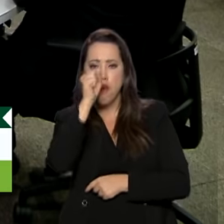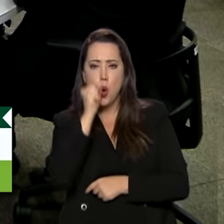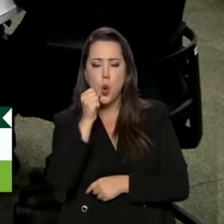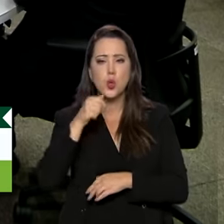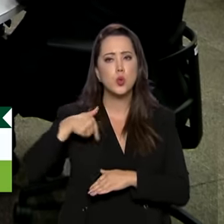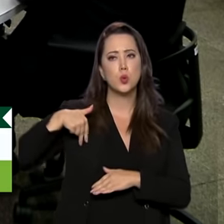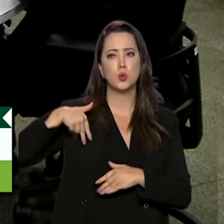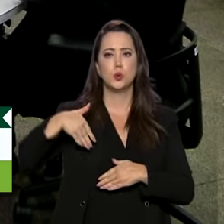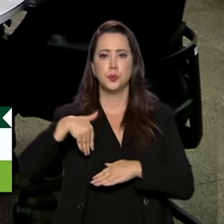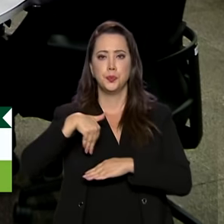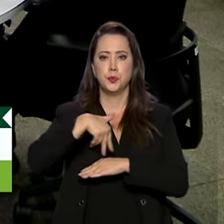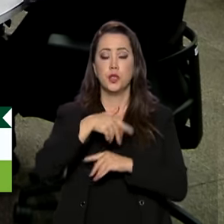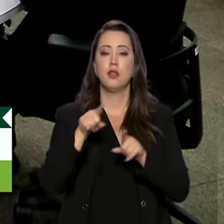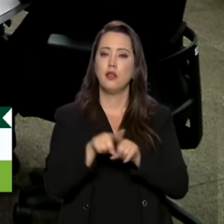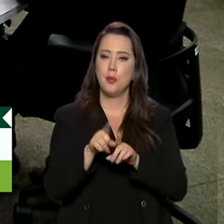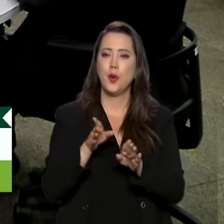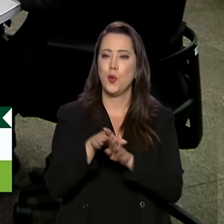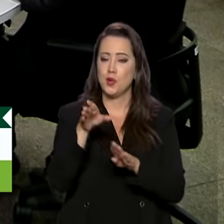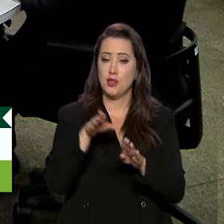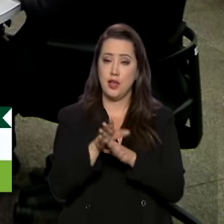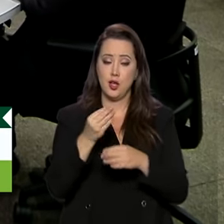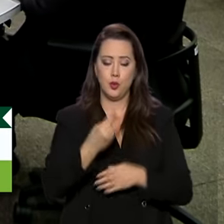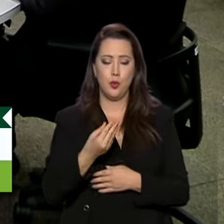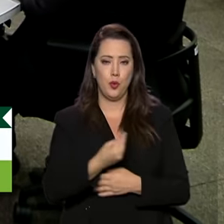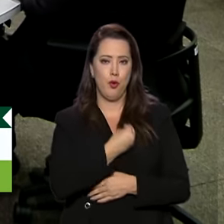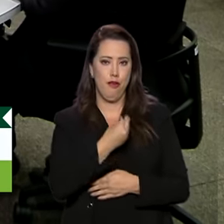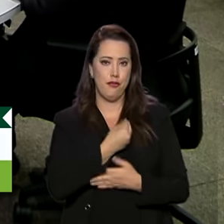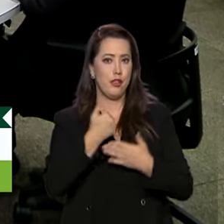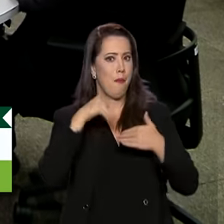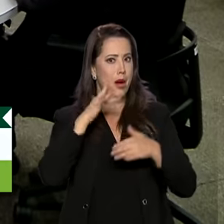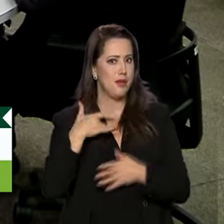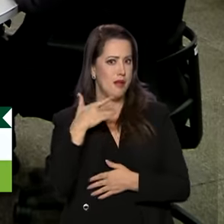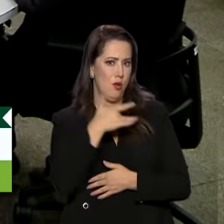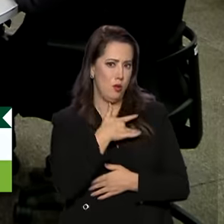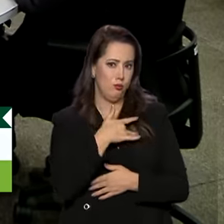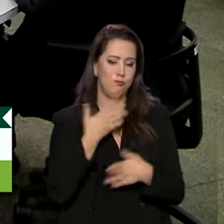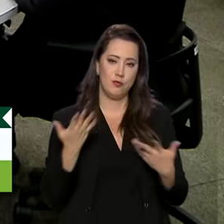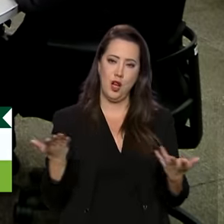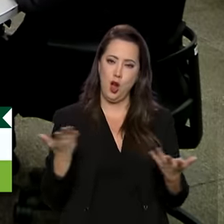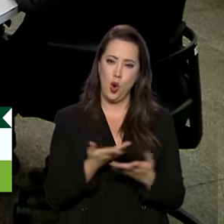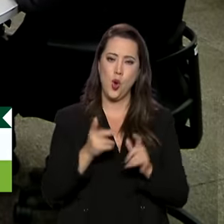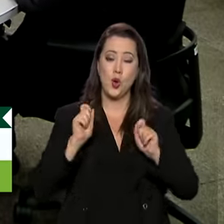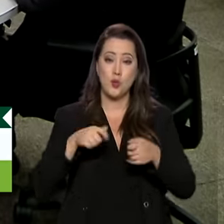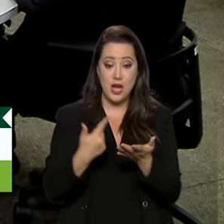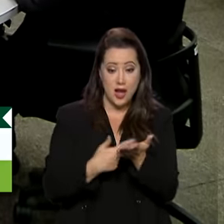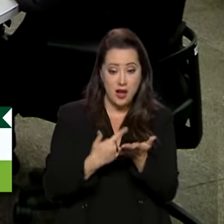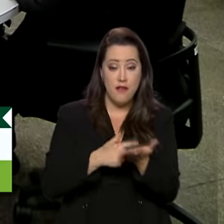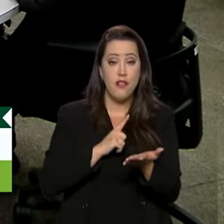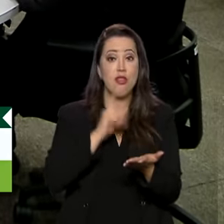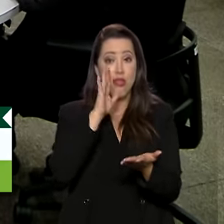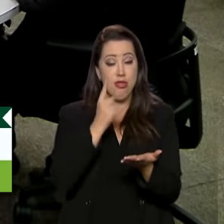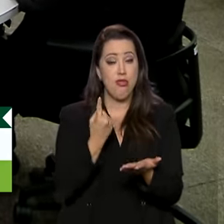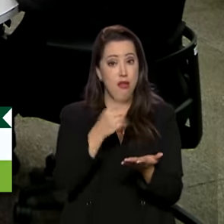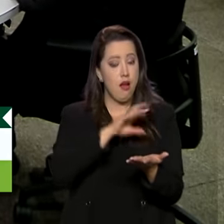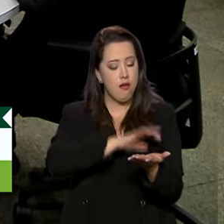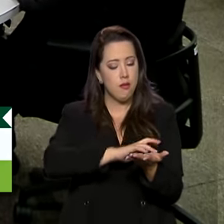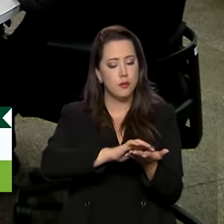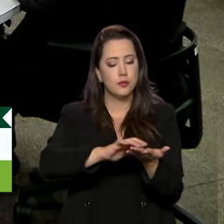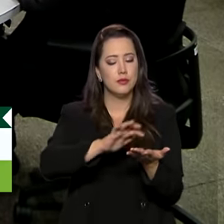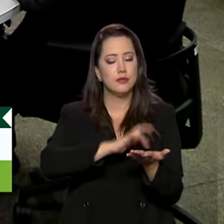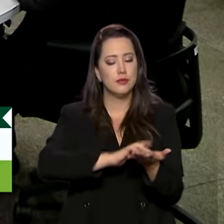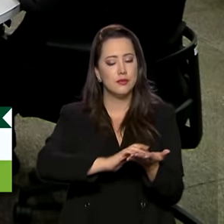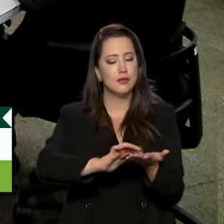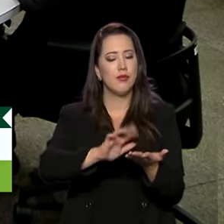para um estilo de vida mais e agora a publicação ganhou uma versão em Braille o sistema de